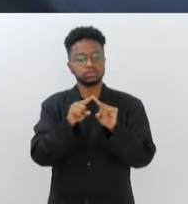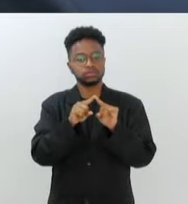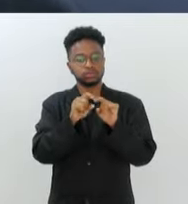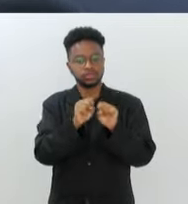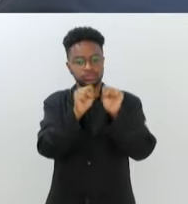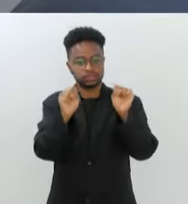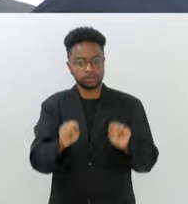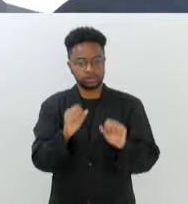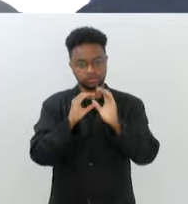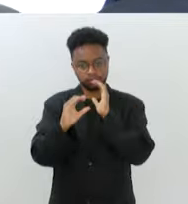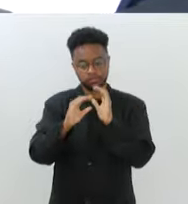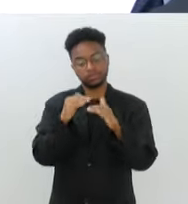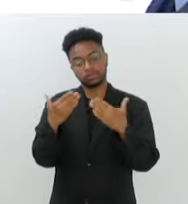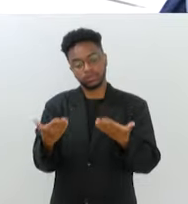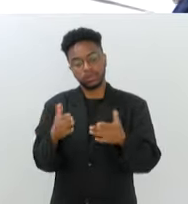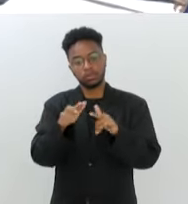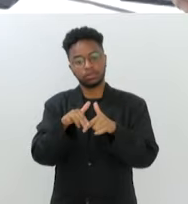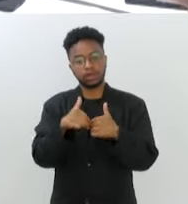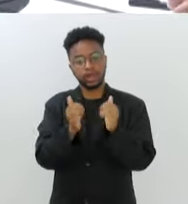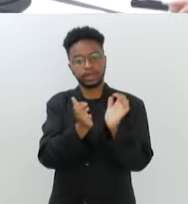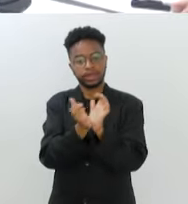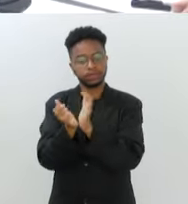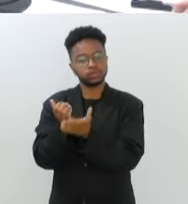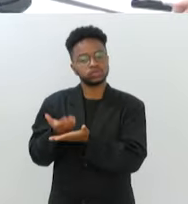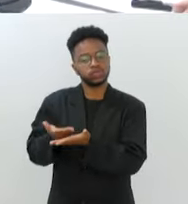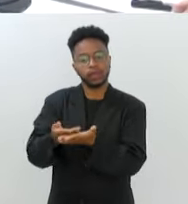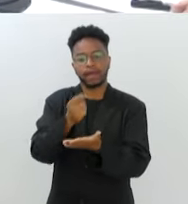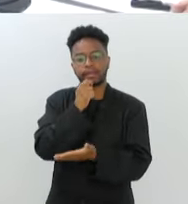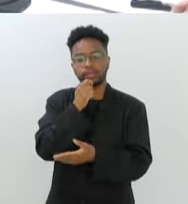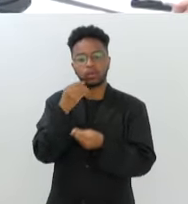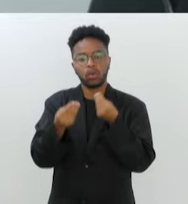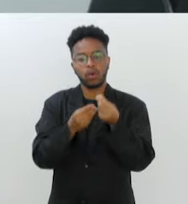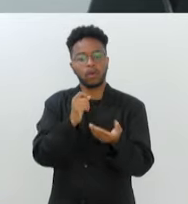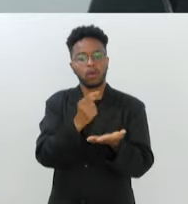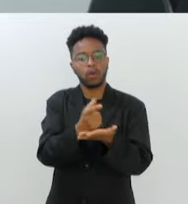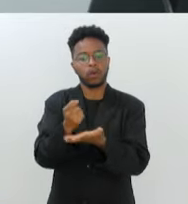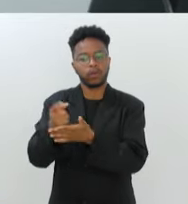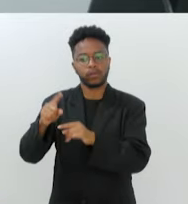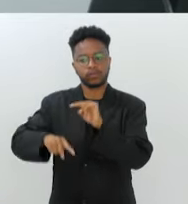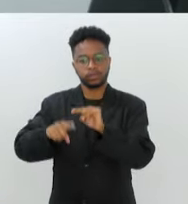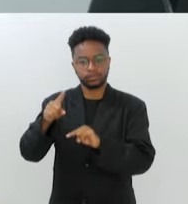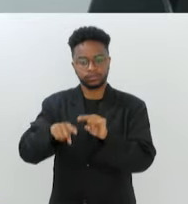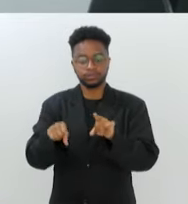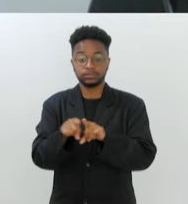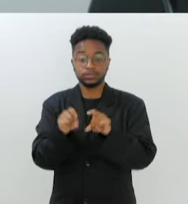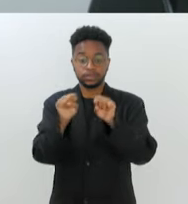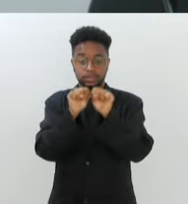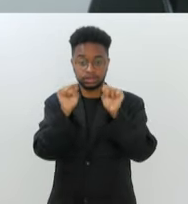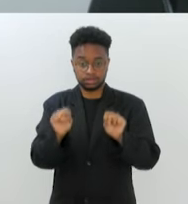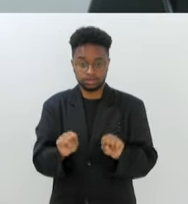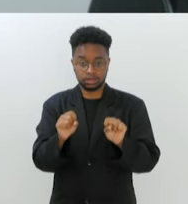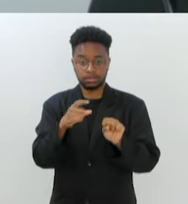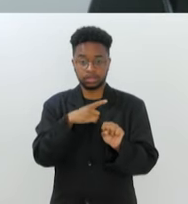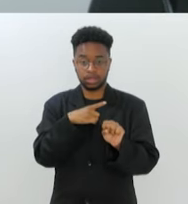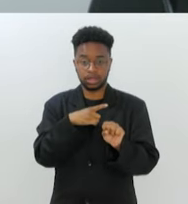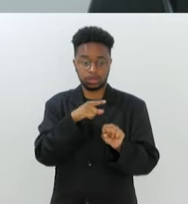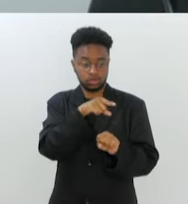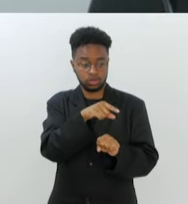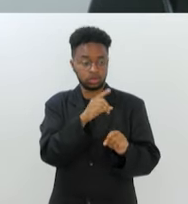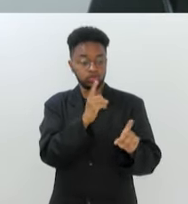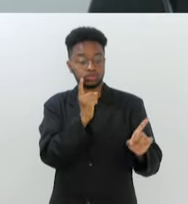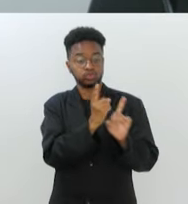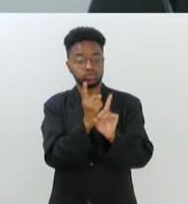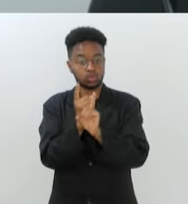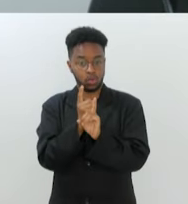e, por isso, a equipe ainda está na fase de estudos para a compra desses equipamentos. O sistema ele se divide naquele que rastreia, onde eu